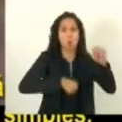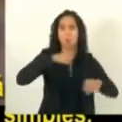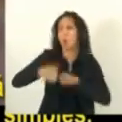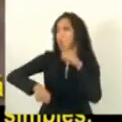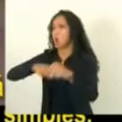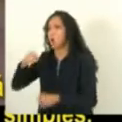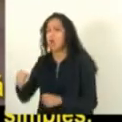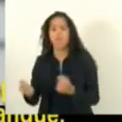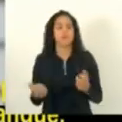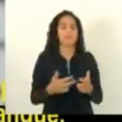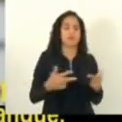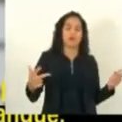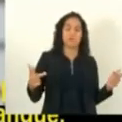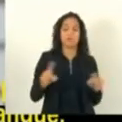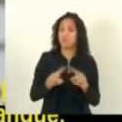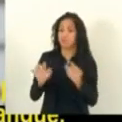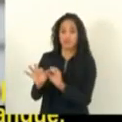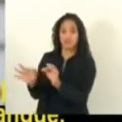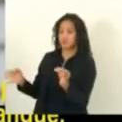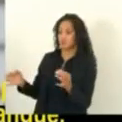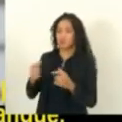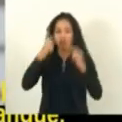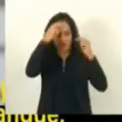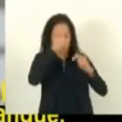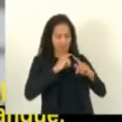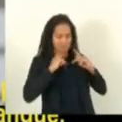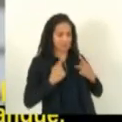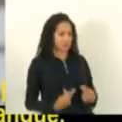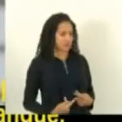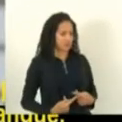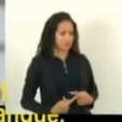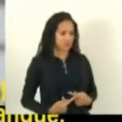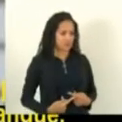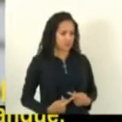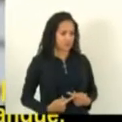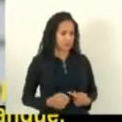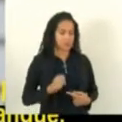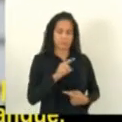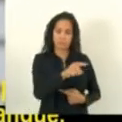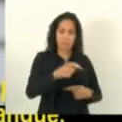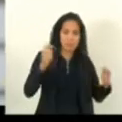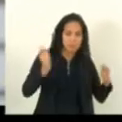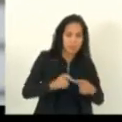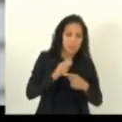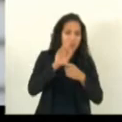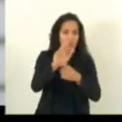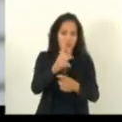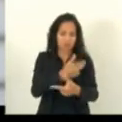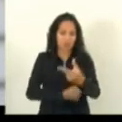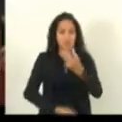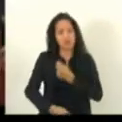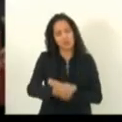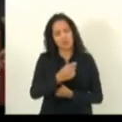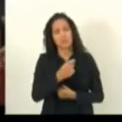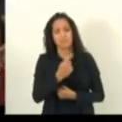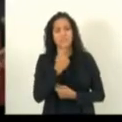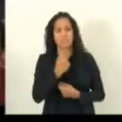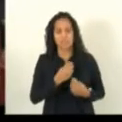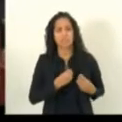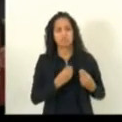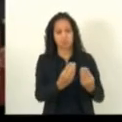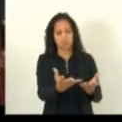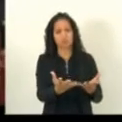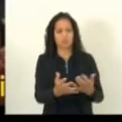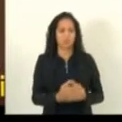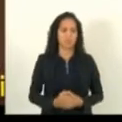é tão simples. Eu, como ser humano, se eu tô aqui por algum motivo e eu puder ajudar doando sangue, eu quero doar sangue. Não